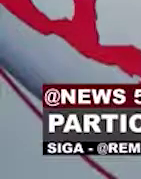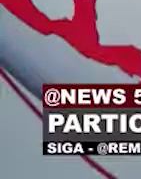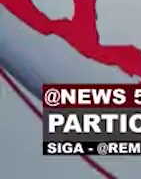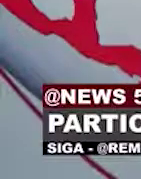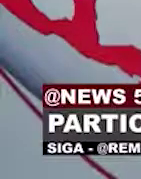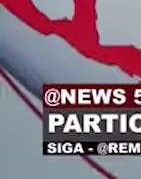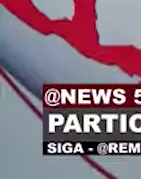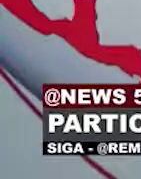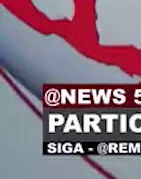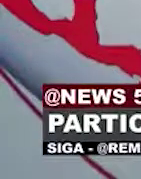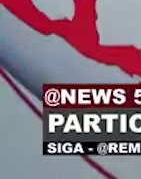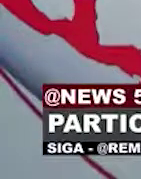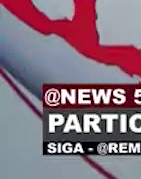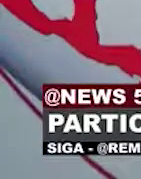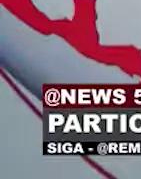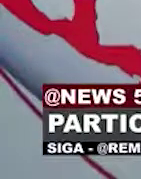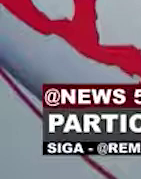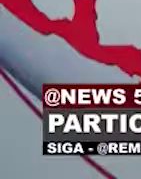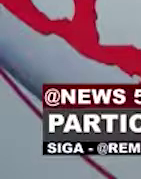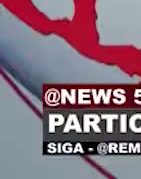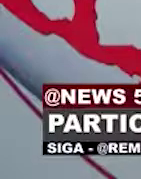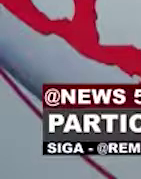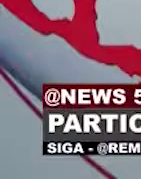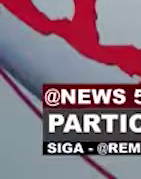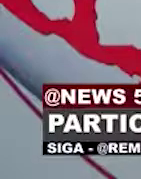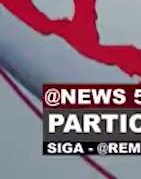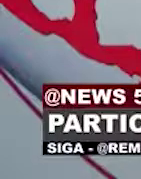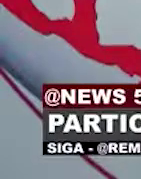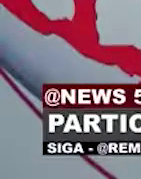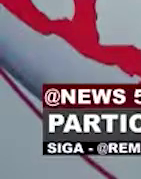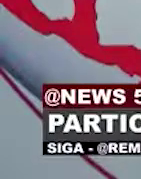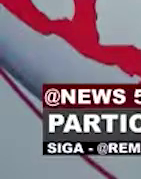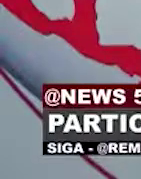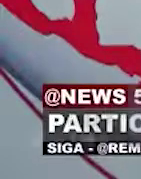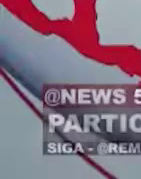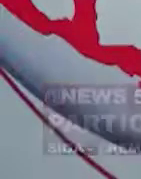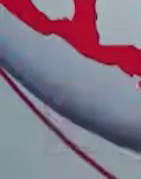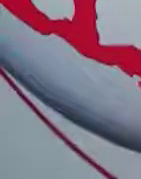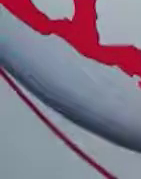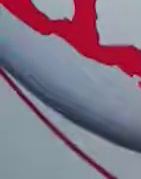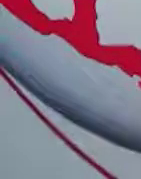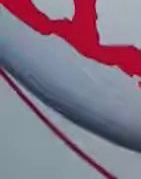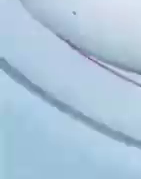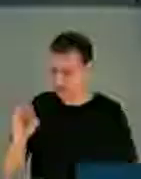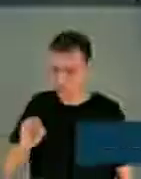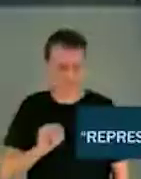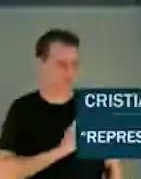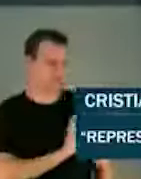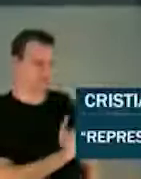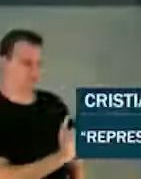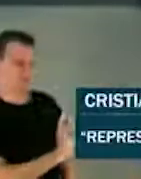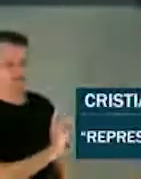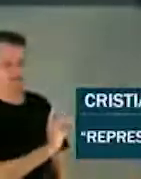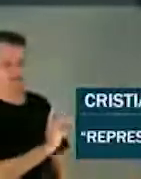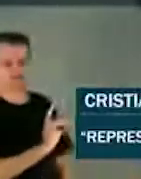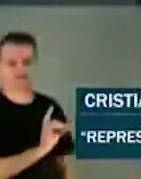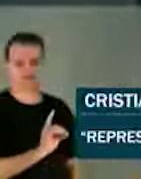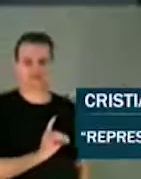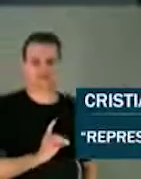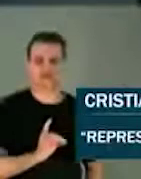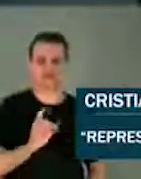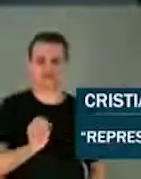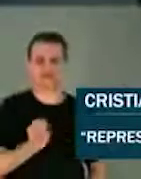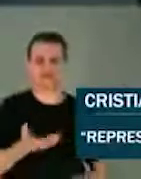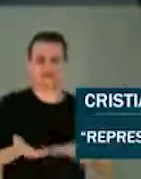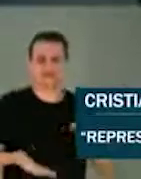vezes por Roberto Dias é o primeiro vídeo que nós vamos discutir traz um vídeo aí para mim por favor vídeo número um que Impacto passou